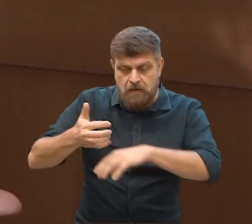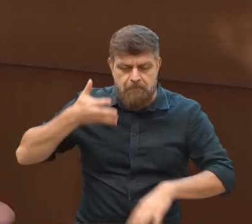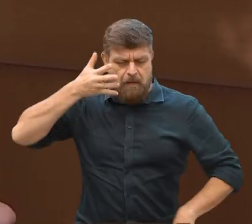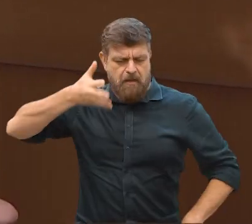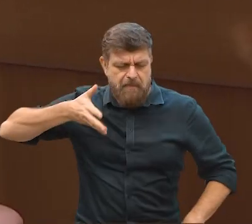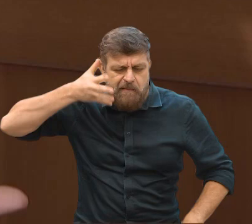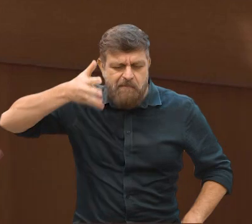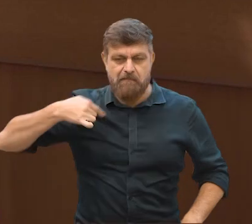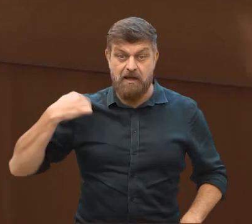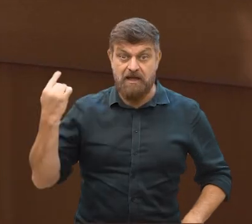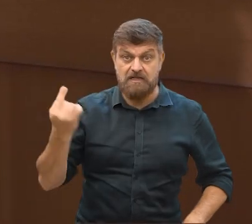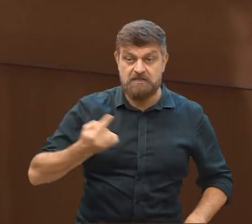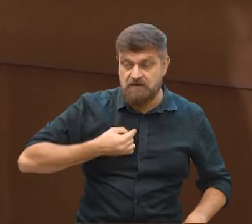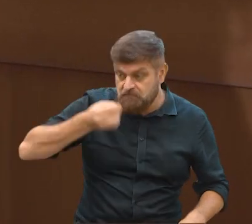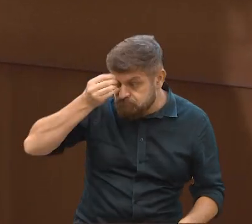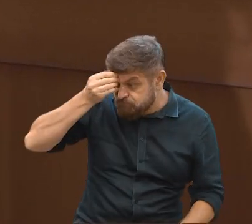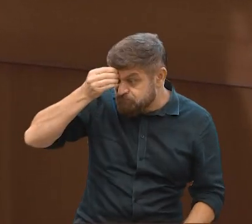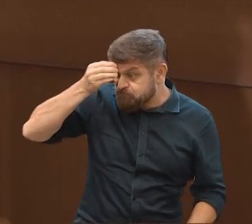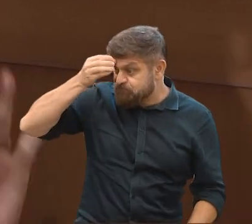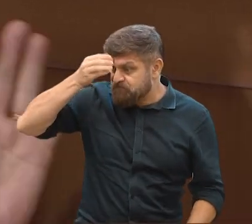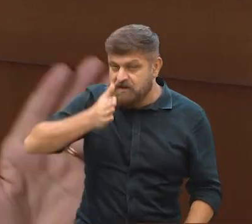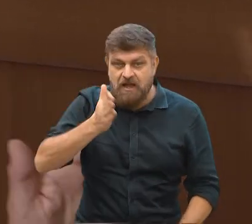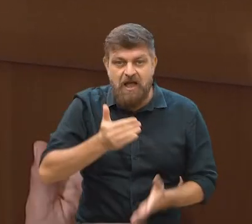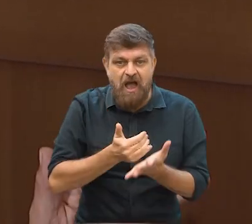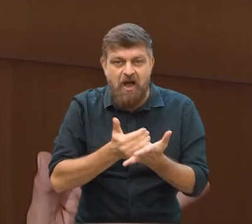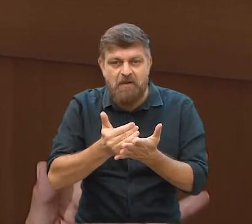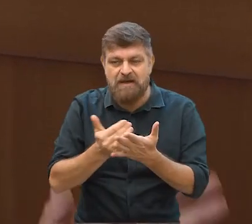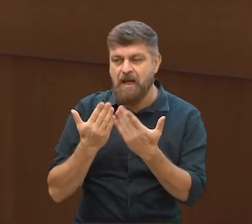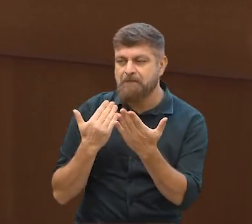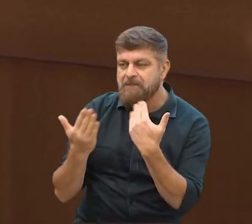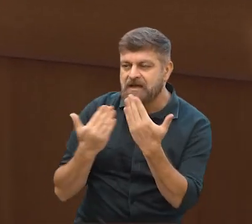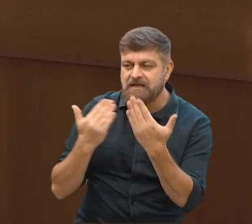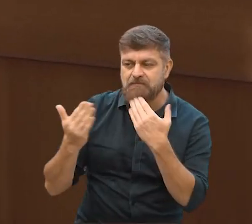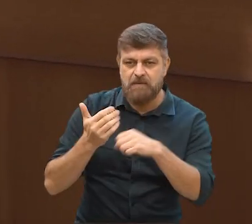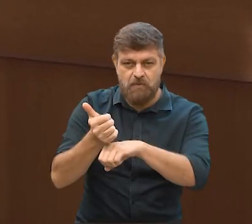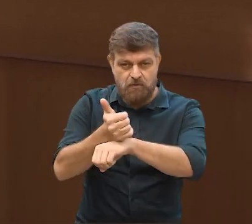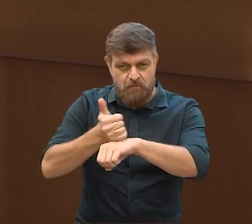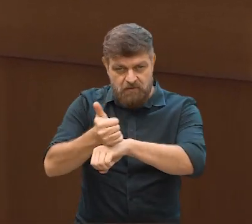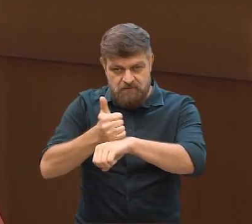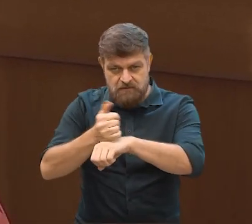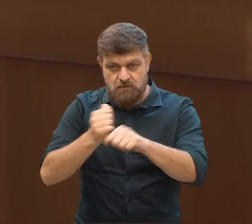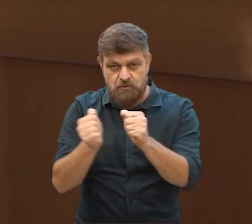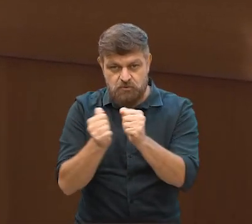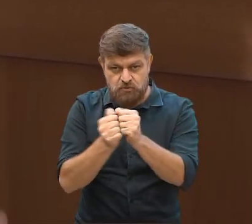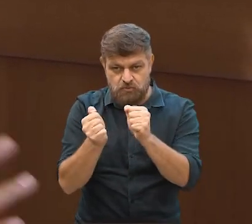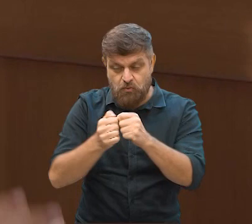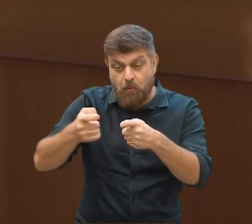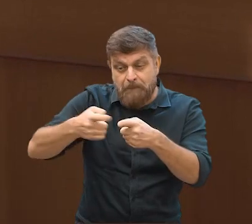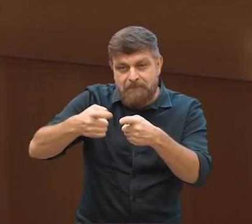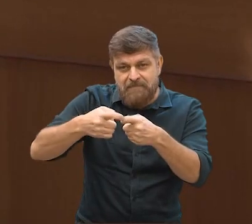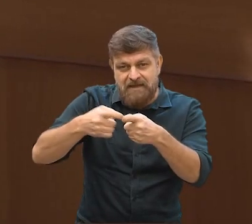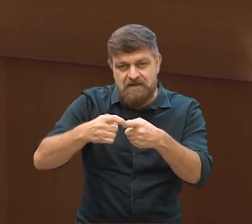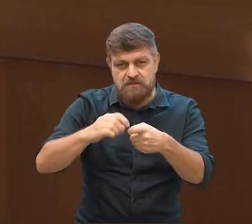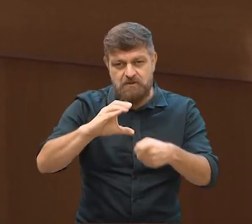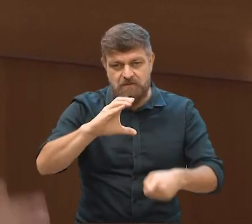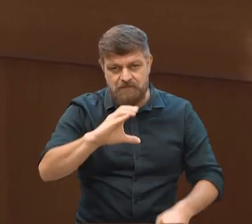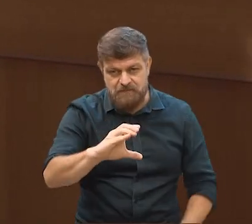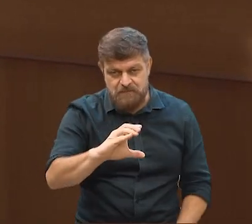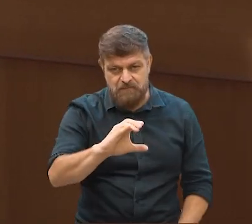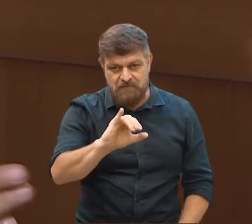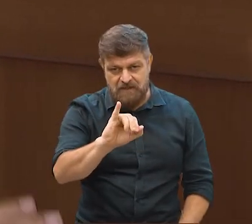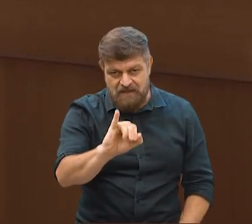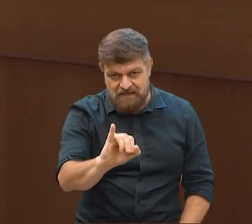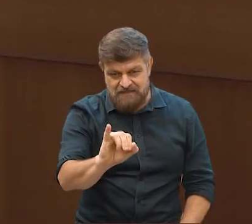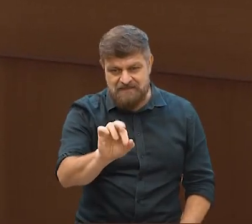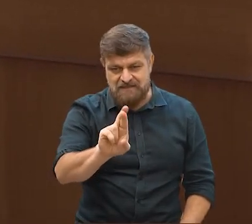profissionais que vão enriquecer o seu conhecimento. E a gente já começa com um deles. Nós estamos aqui na companhia do